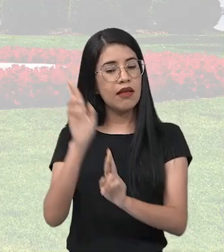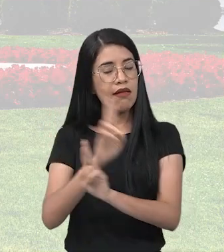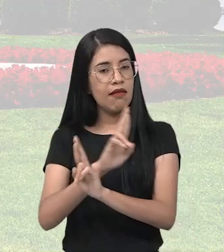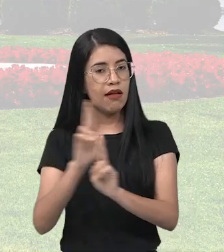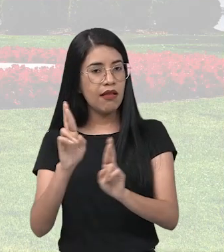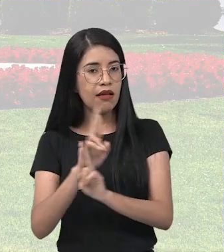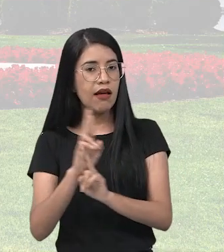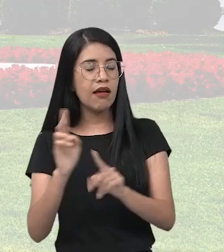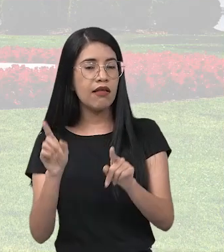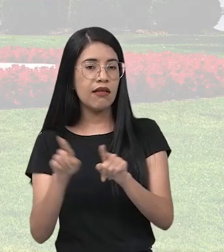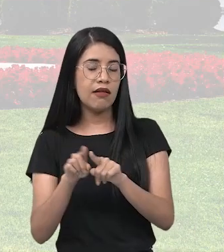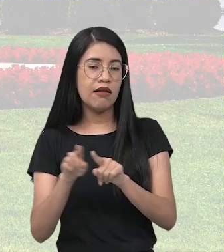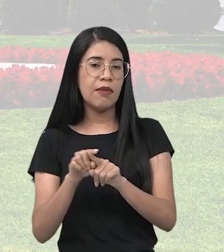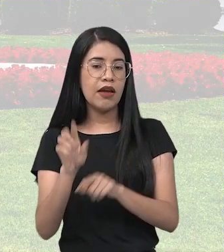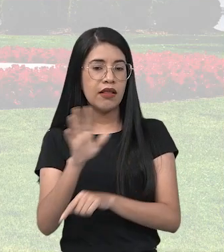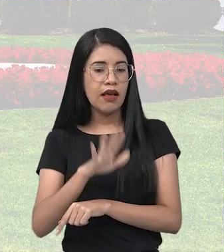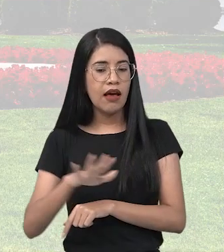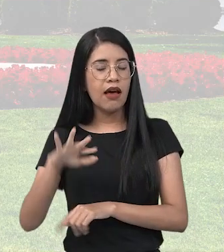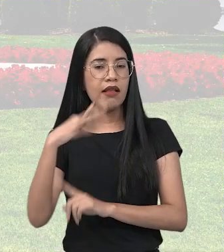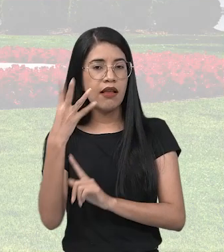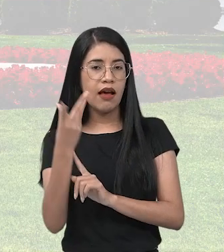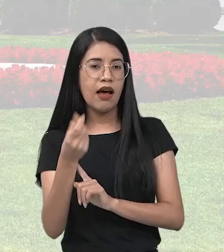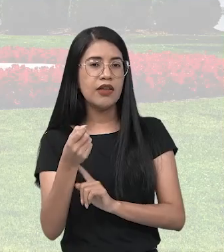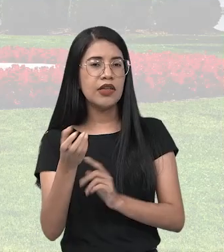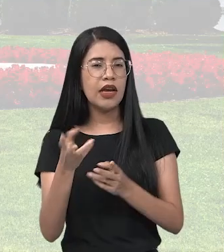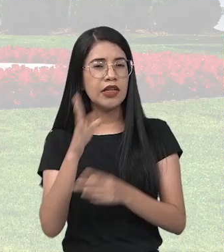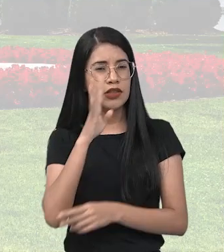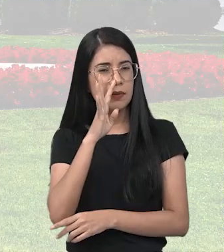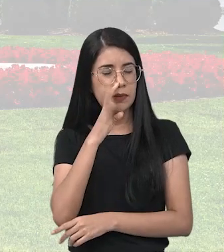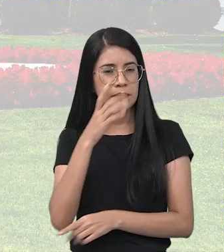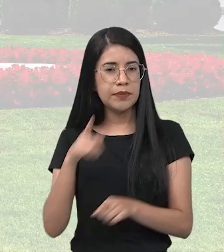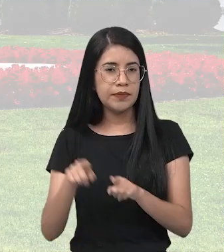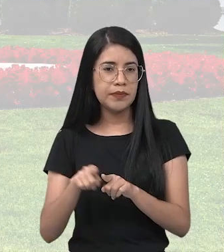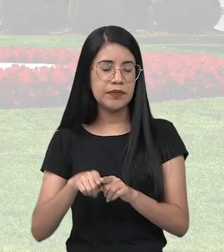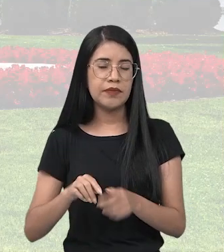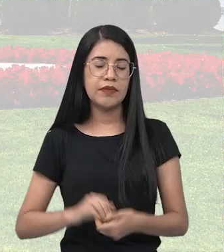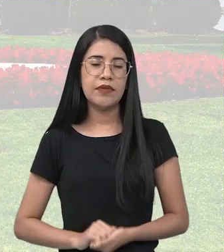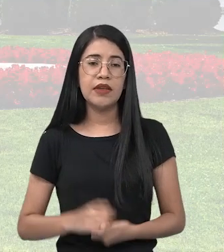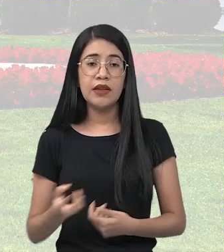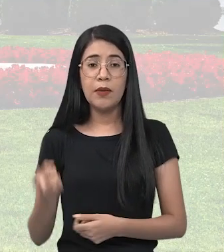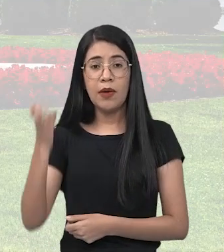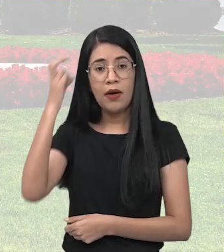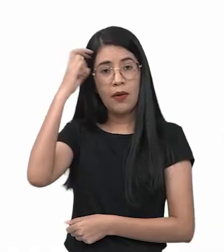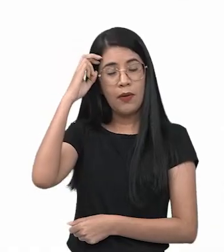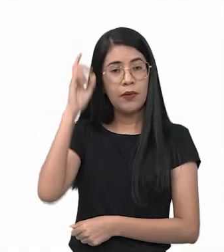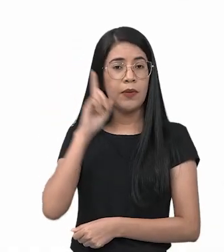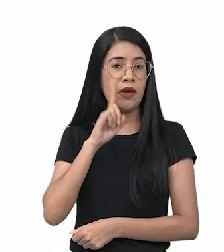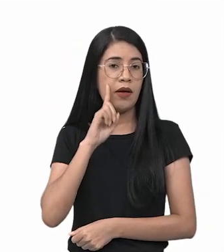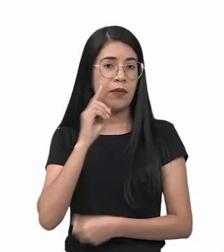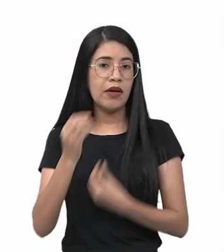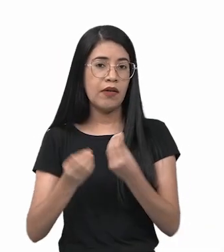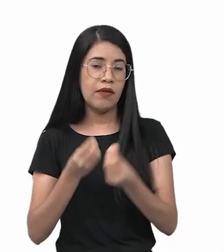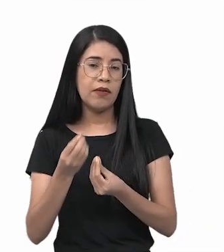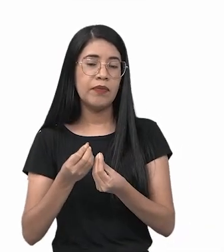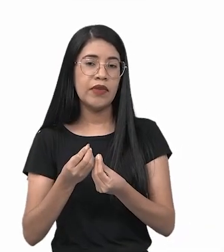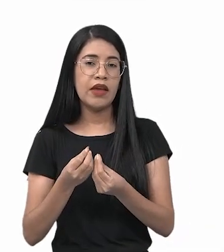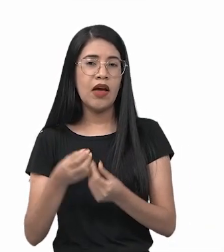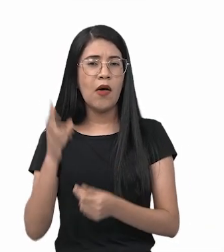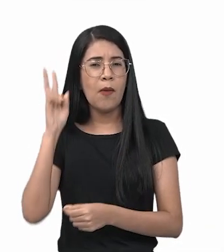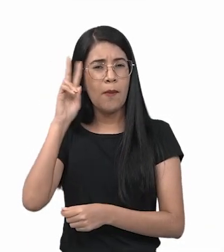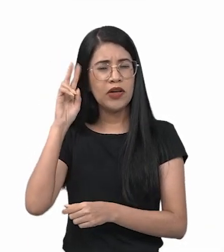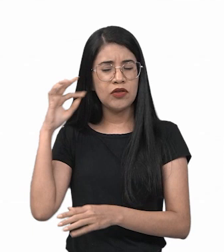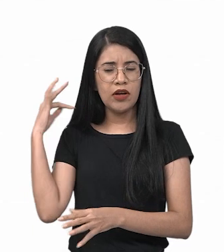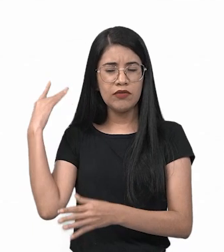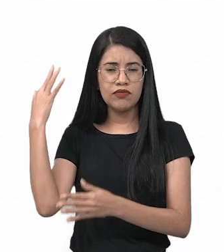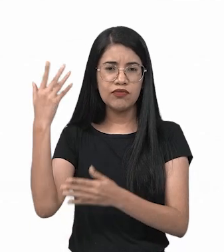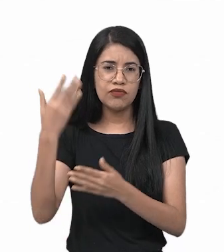relaciona também com a arte que nós conseguimos apreciar. A cultura americana é o resultado de uma história